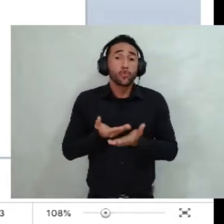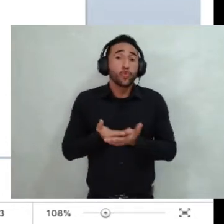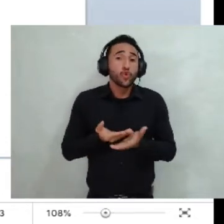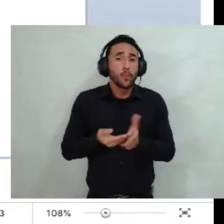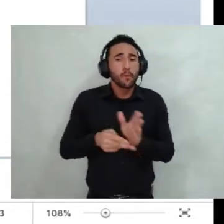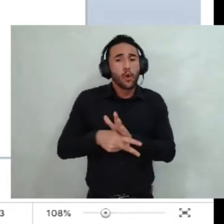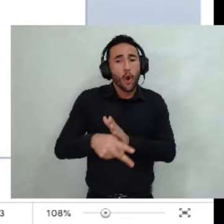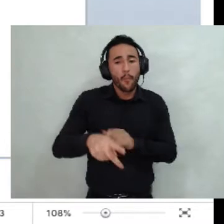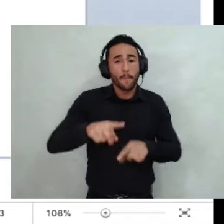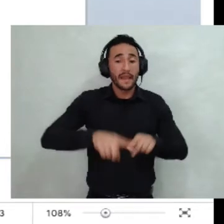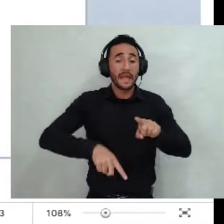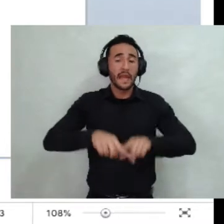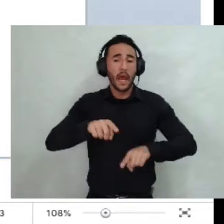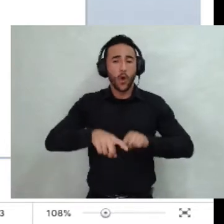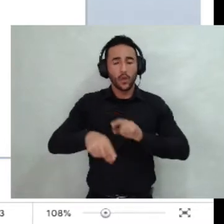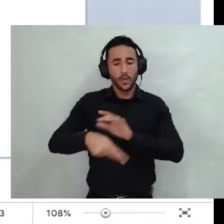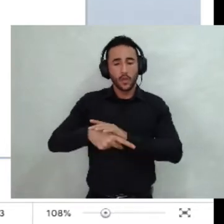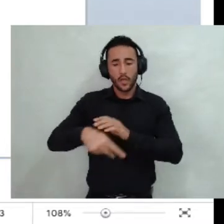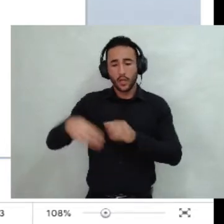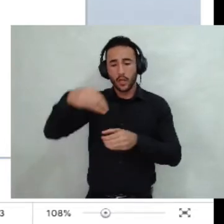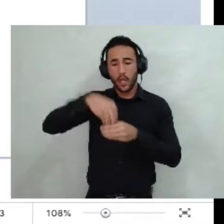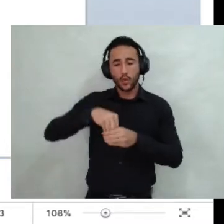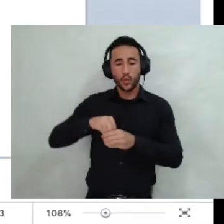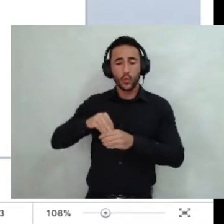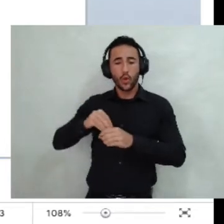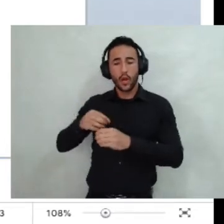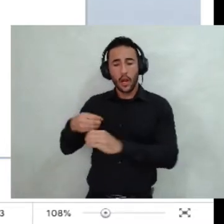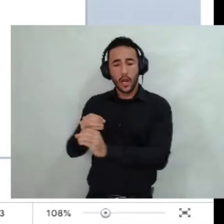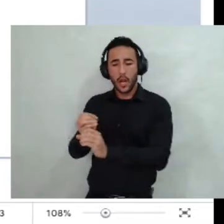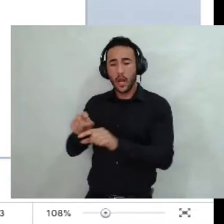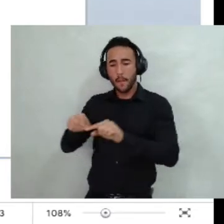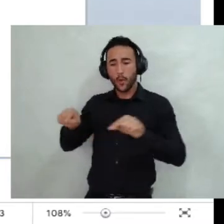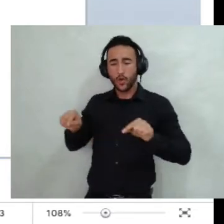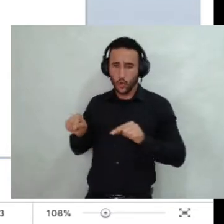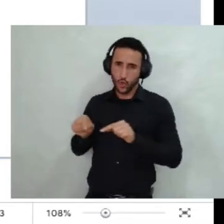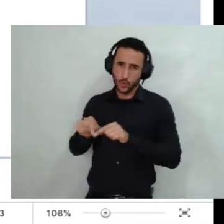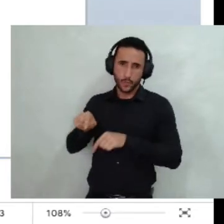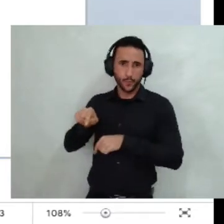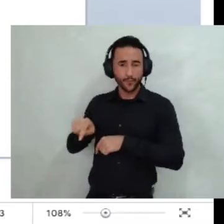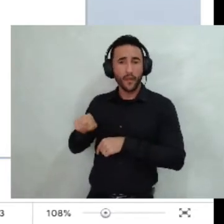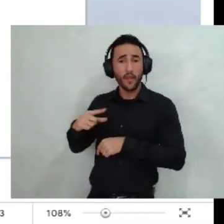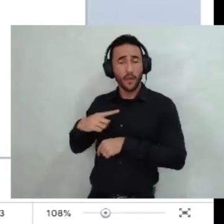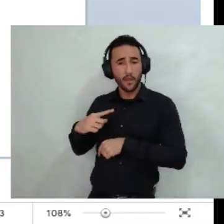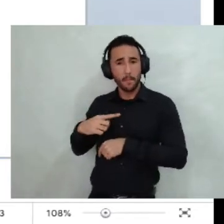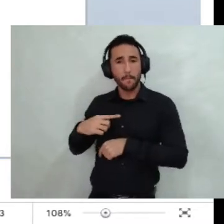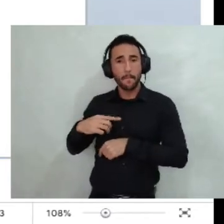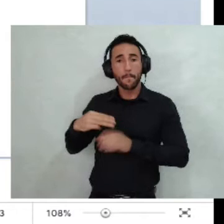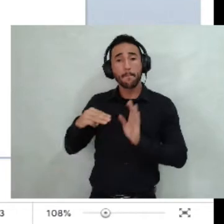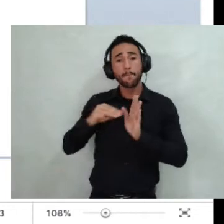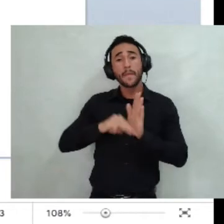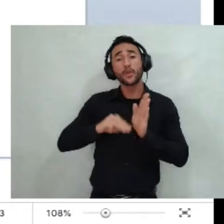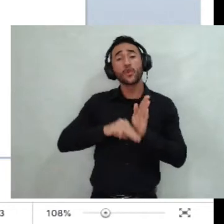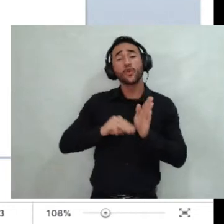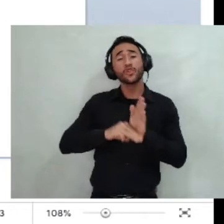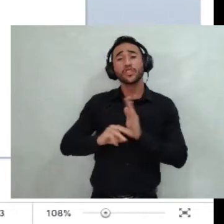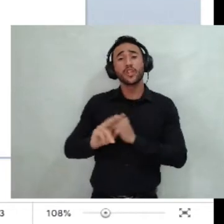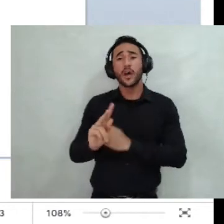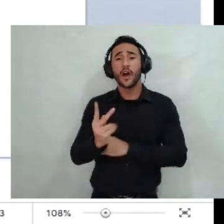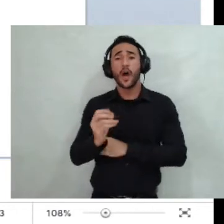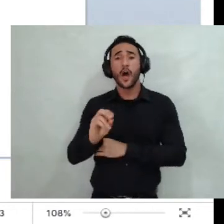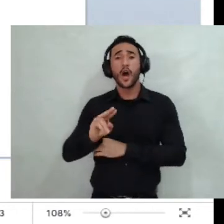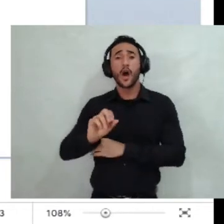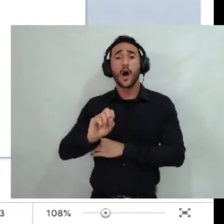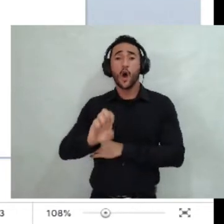laboratório, com o nosso método in-house, né, onde a gente usa o